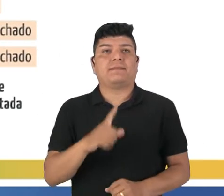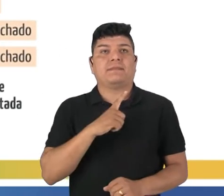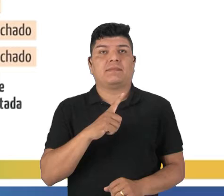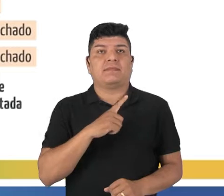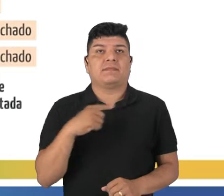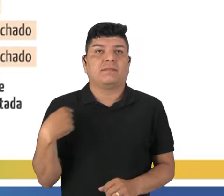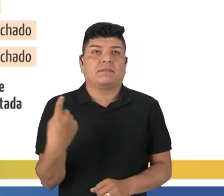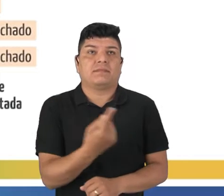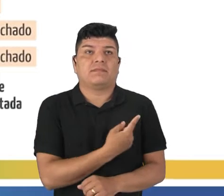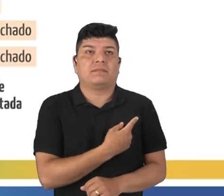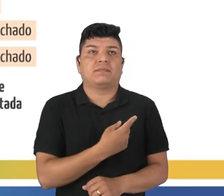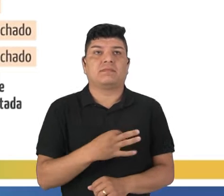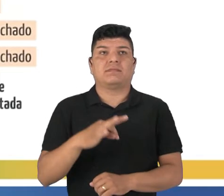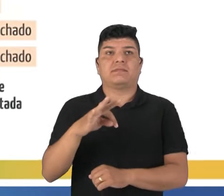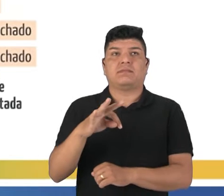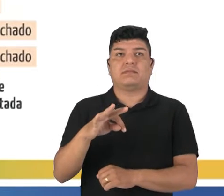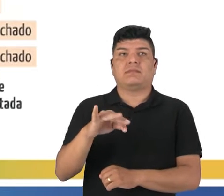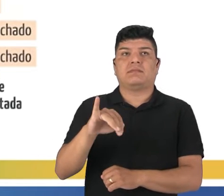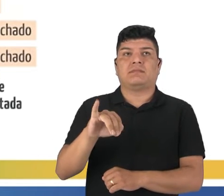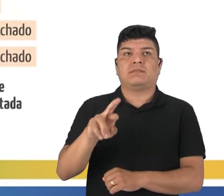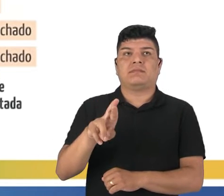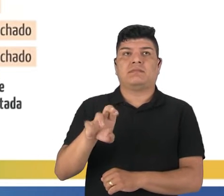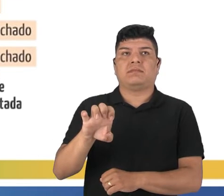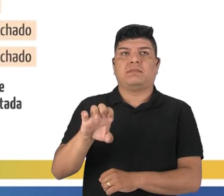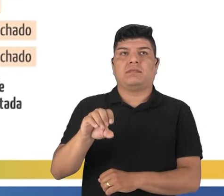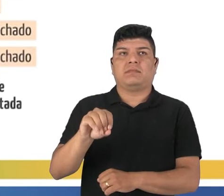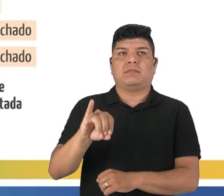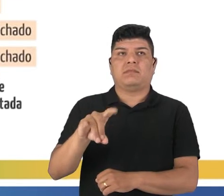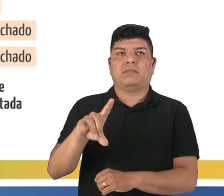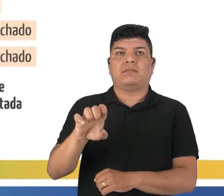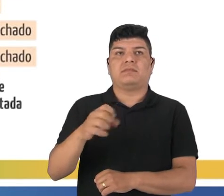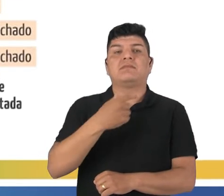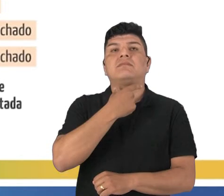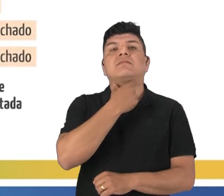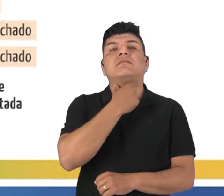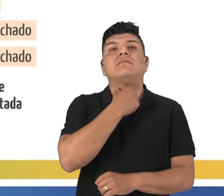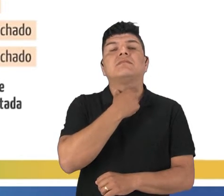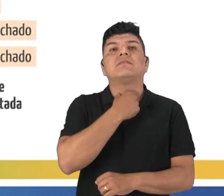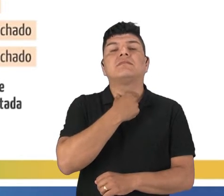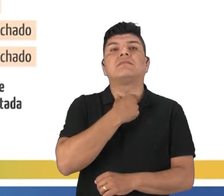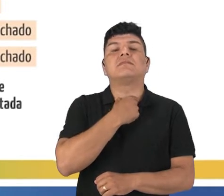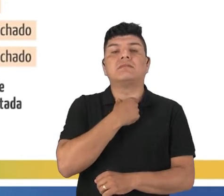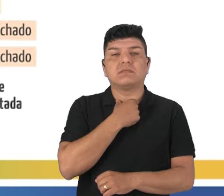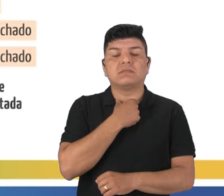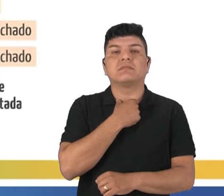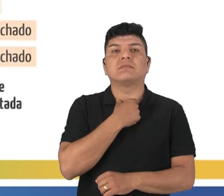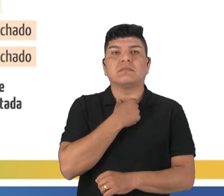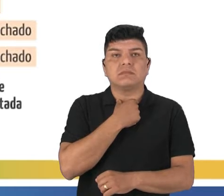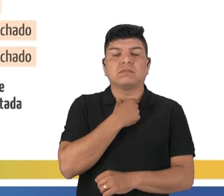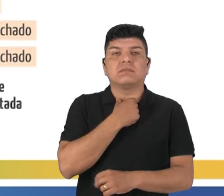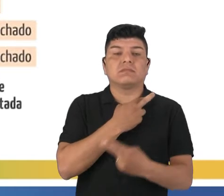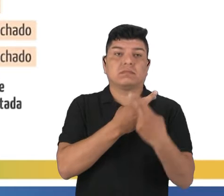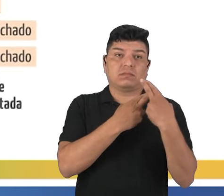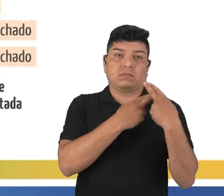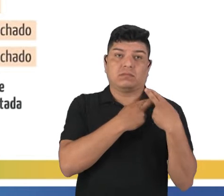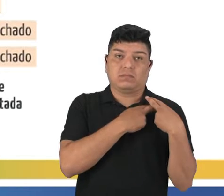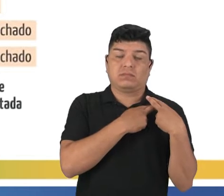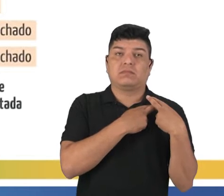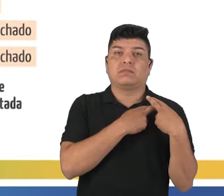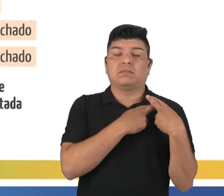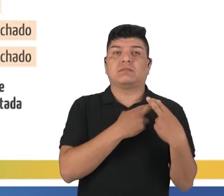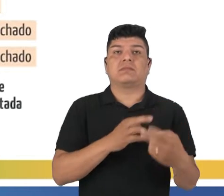Existe a nossa tireoide, né? Que fica localizada já no pescoço. Ela é responsável